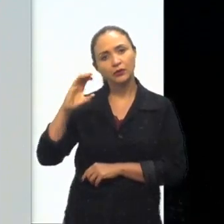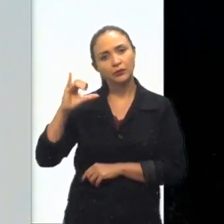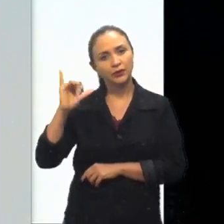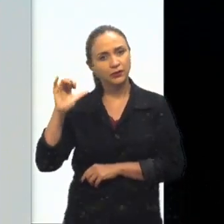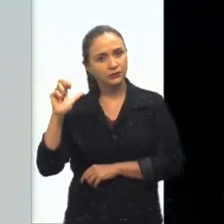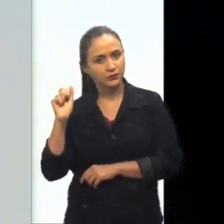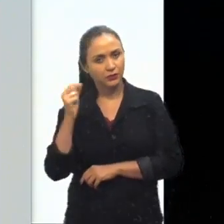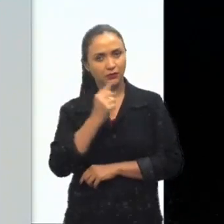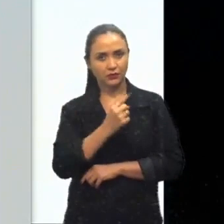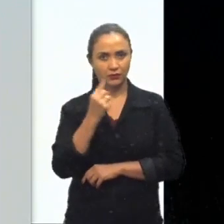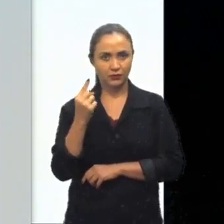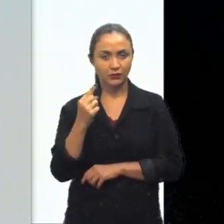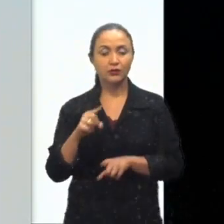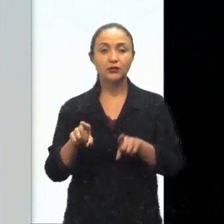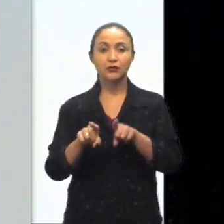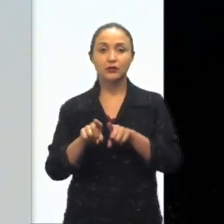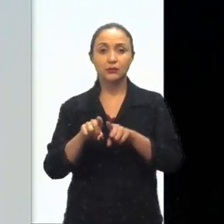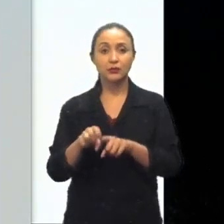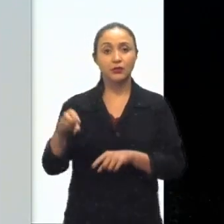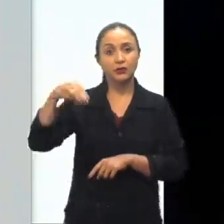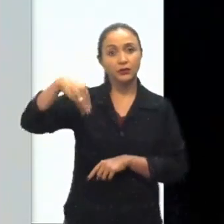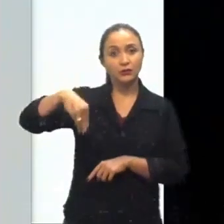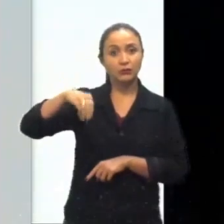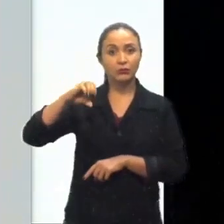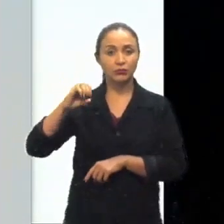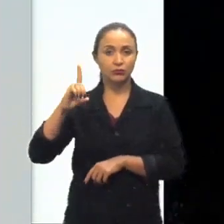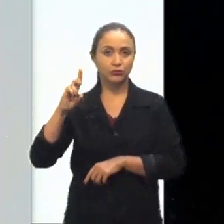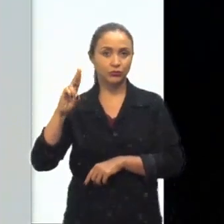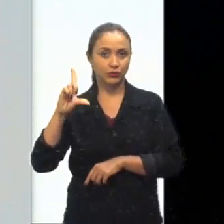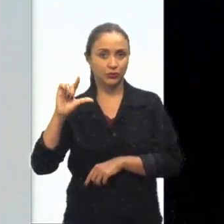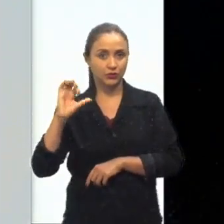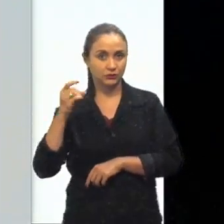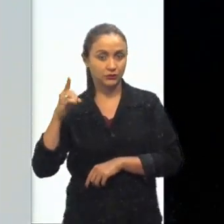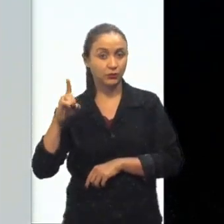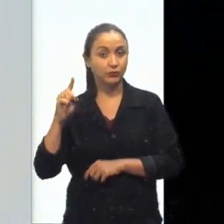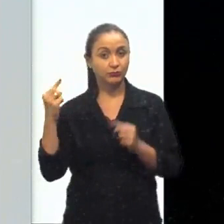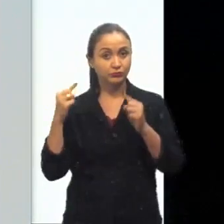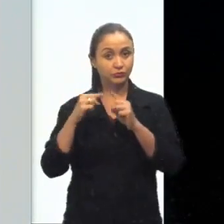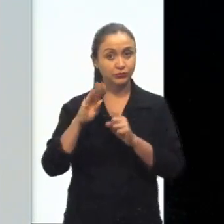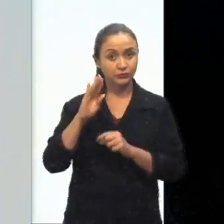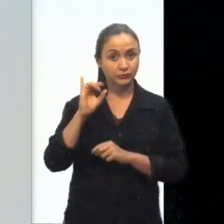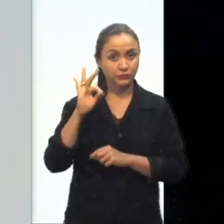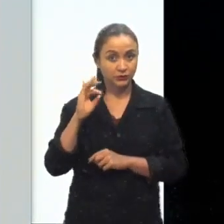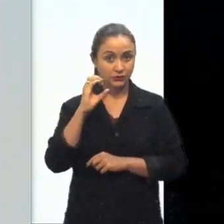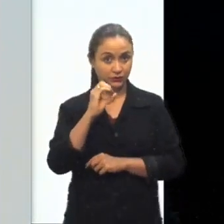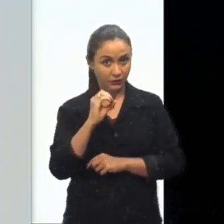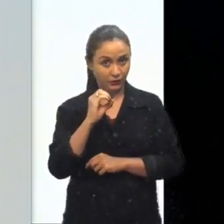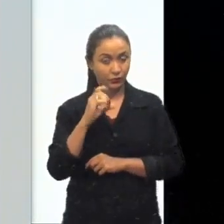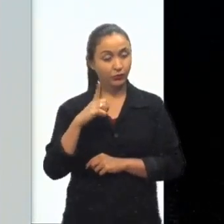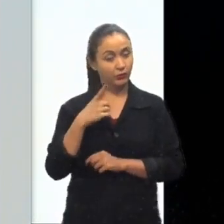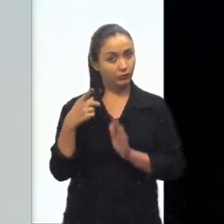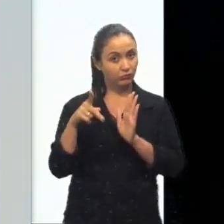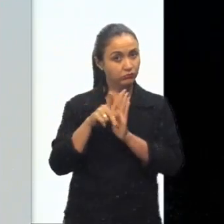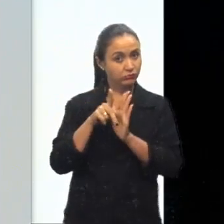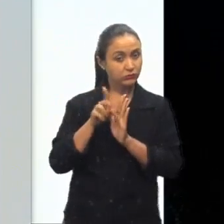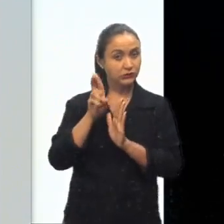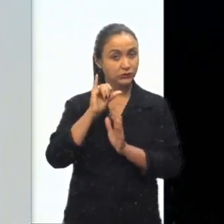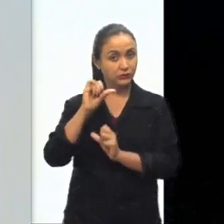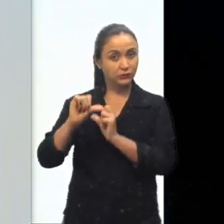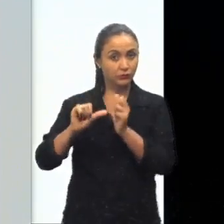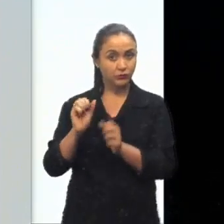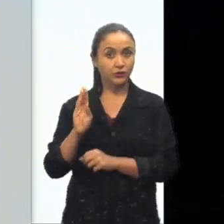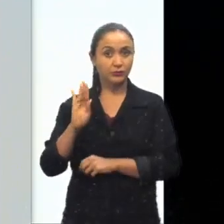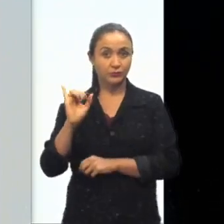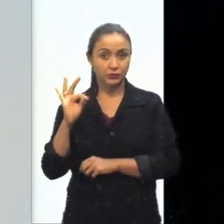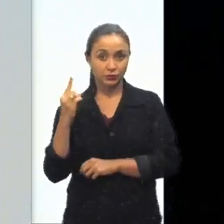modulação por chaveamento de fase. Quando o bit é 0, a fase é 1, e quando o bit muda para 1, muda